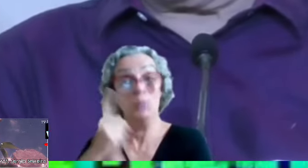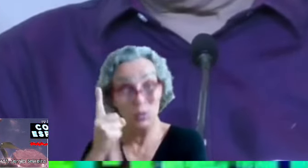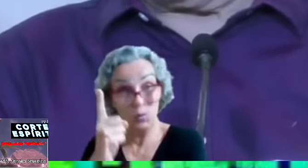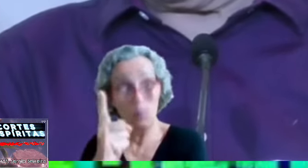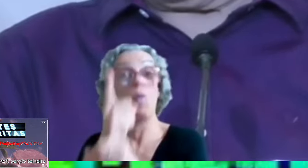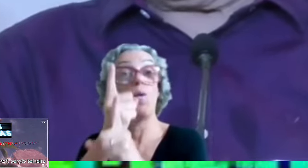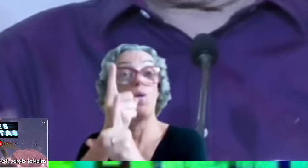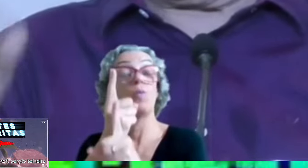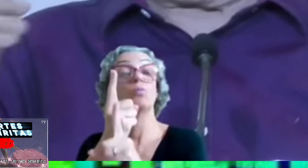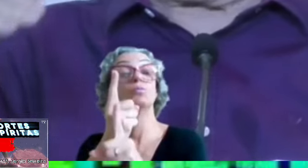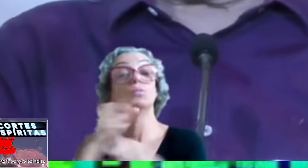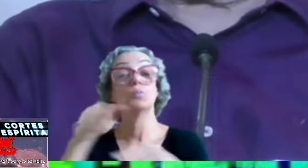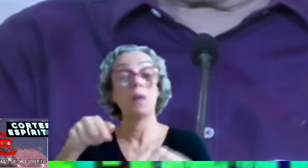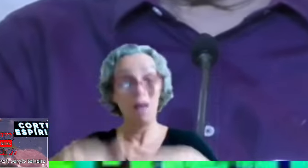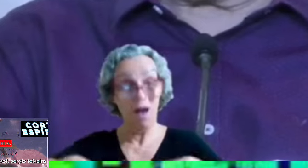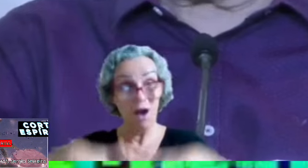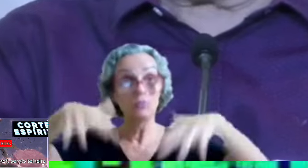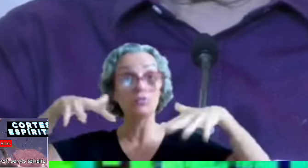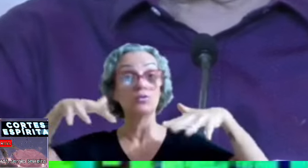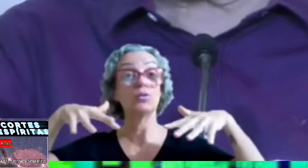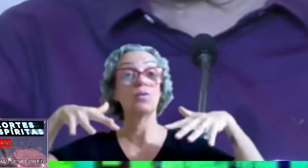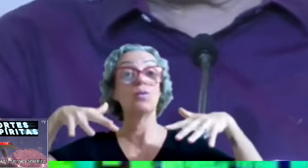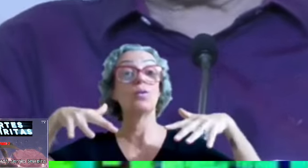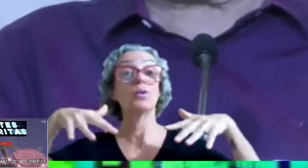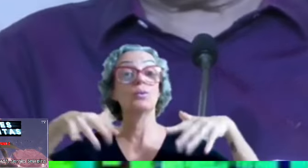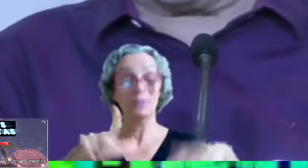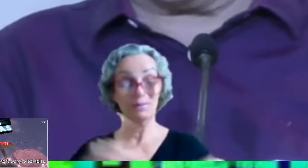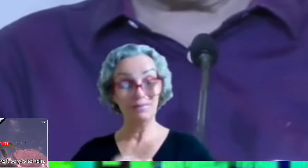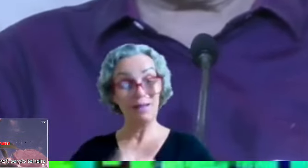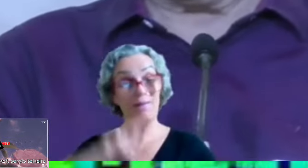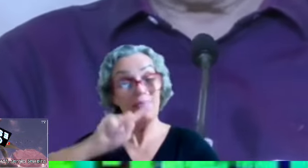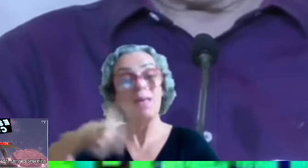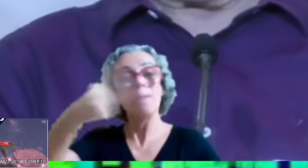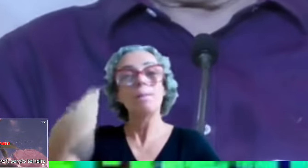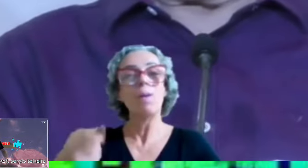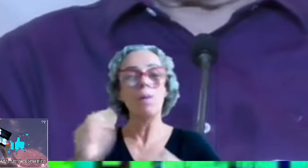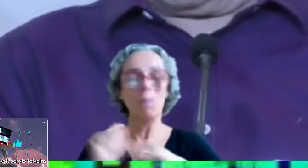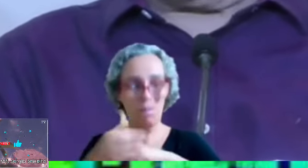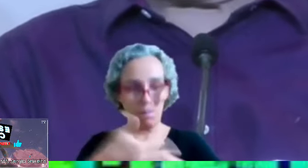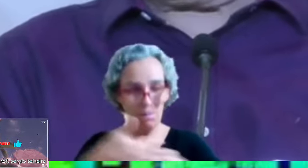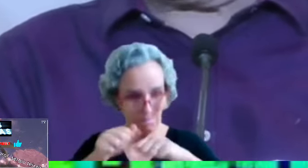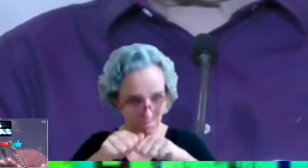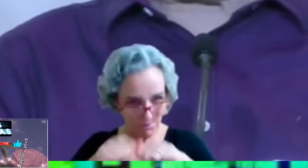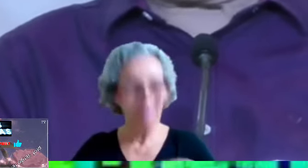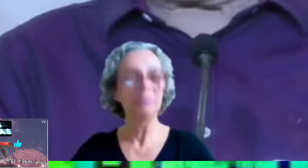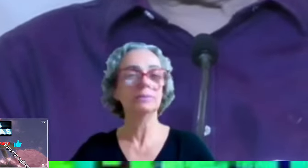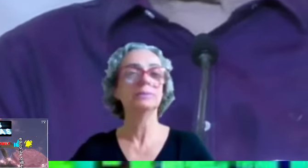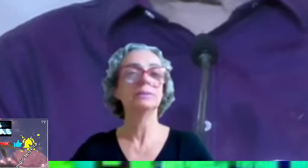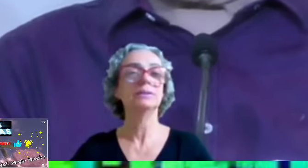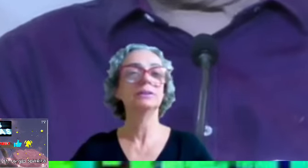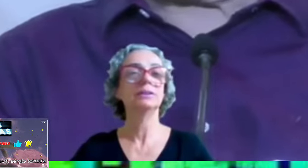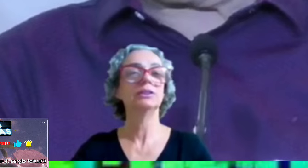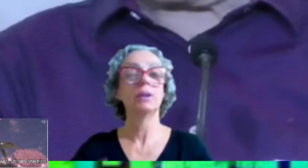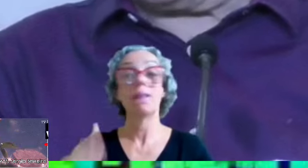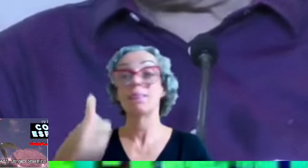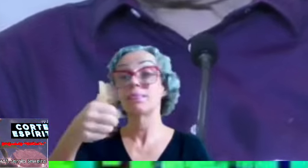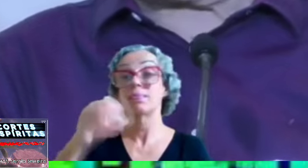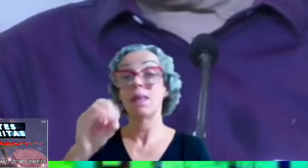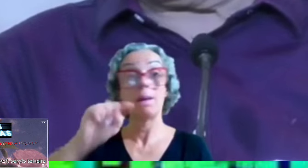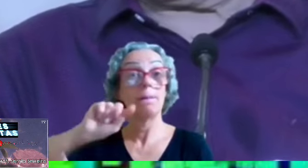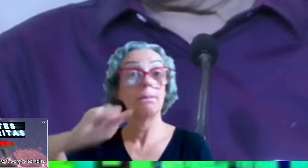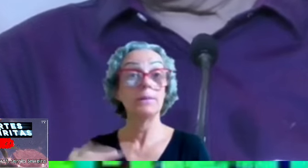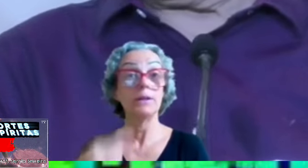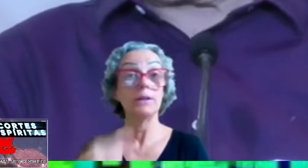pós-pandemia, porque no auditório que era feito em São José dos Pinhais, 10 mil pessoas, 12